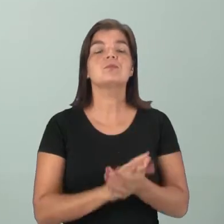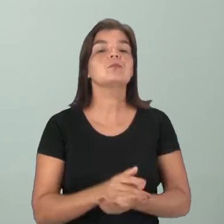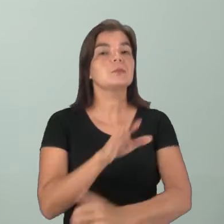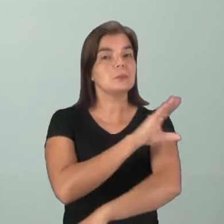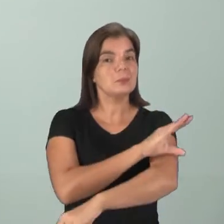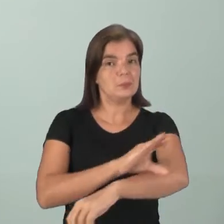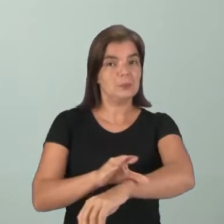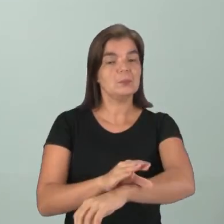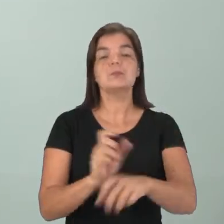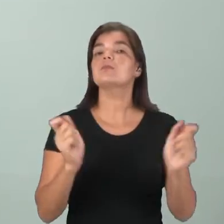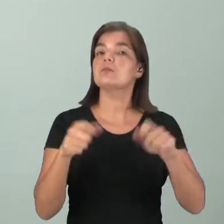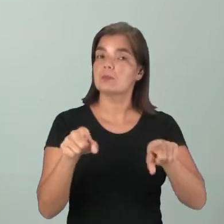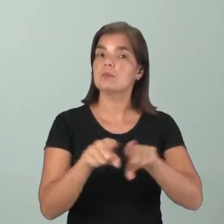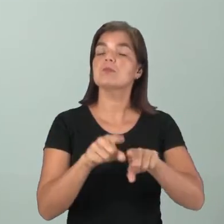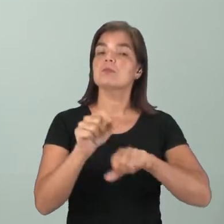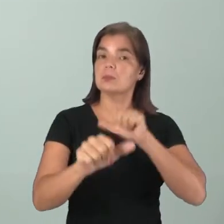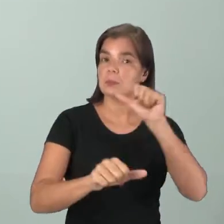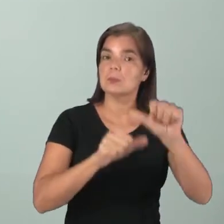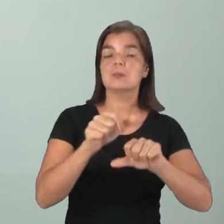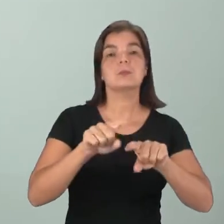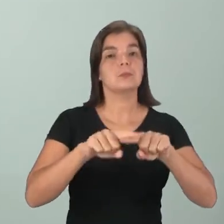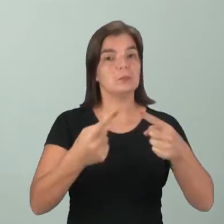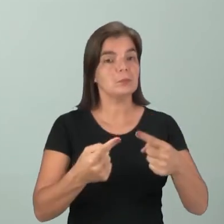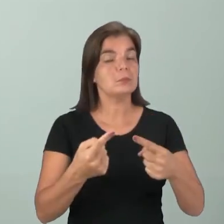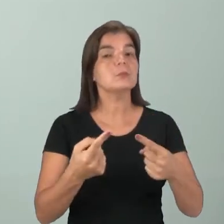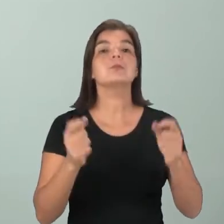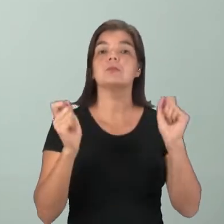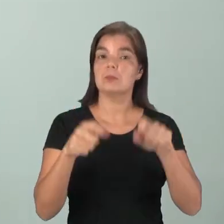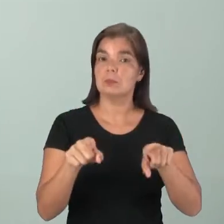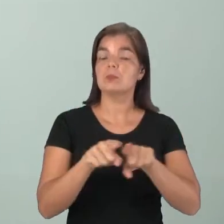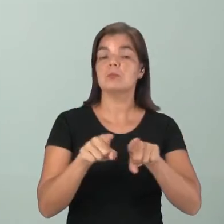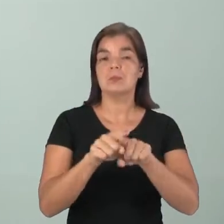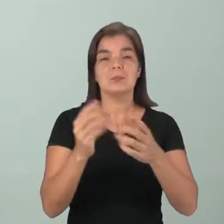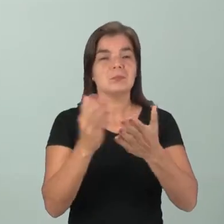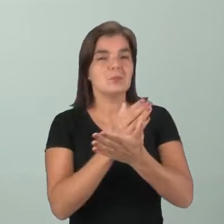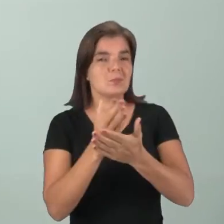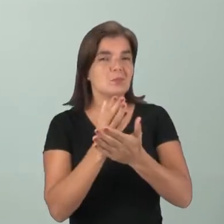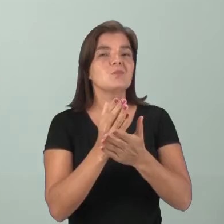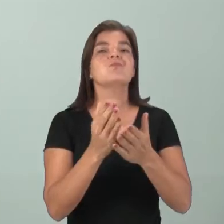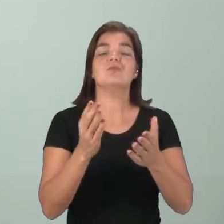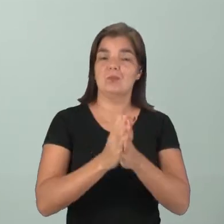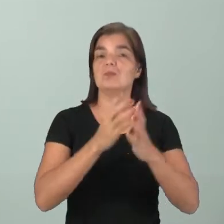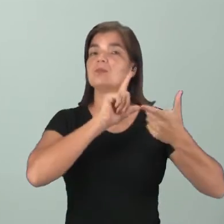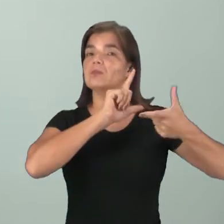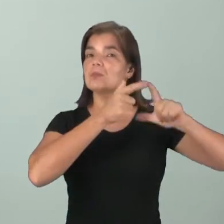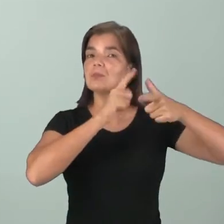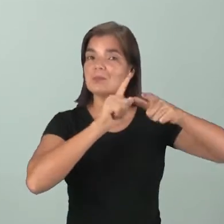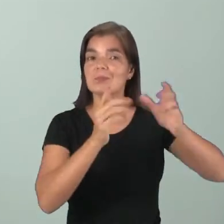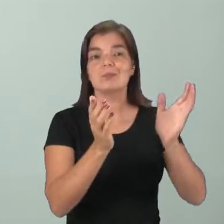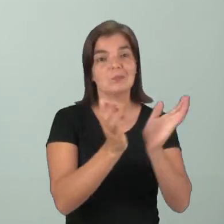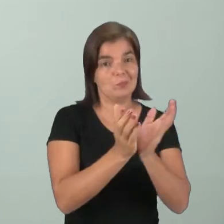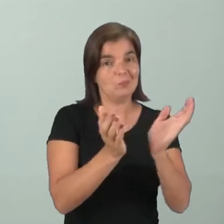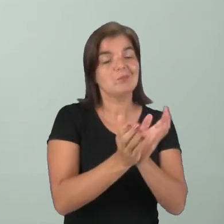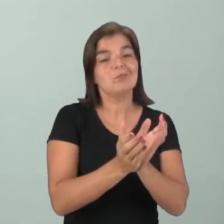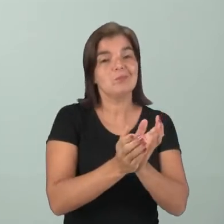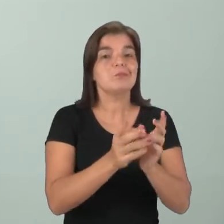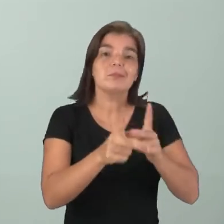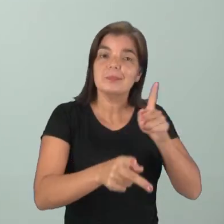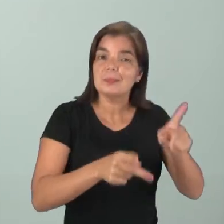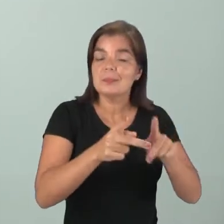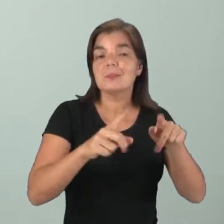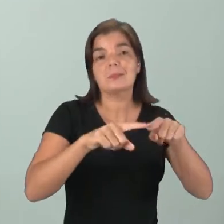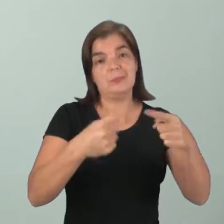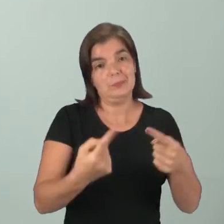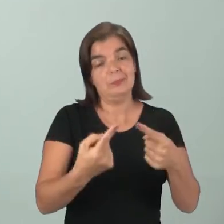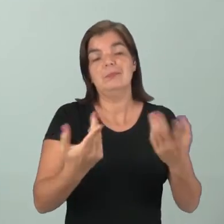resumiu esse aspecto da cultura, que ela pode sim ser modificada, mas essa modificação ela pode afetar a tradicionalidade de um